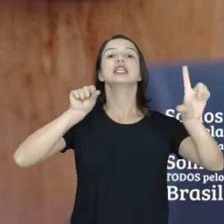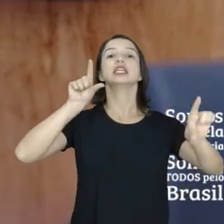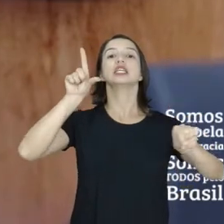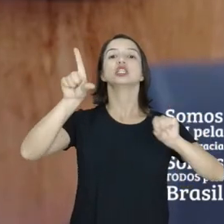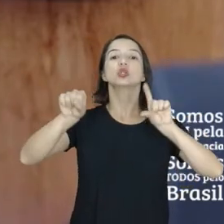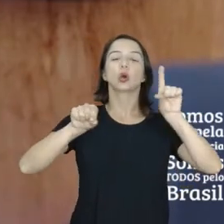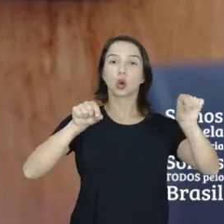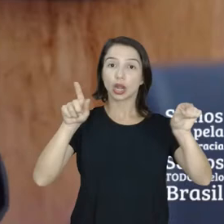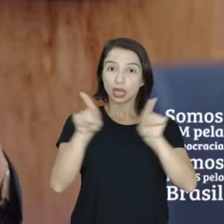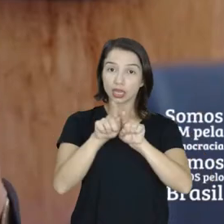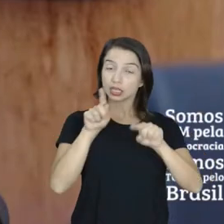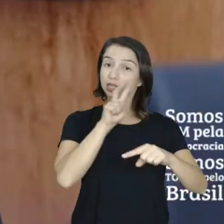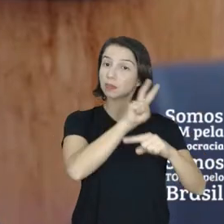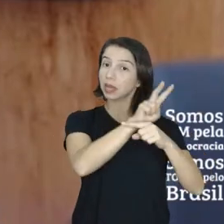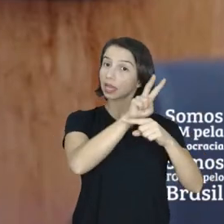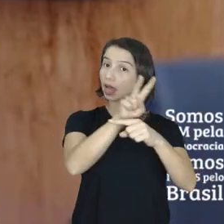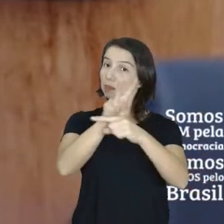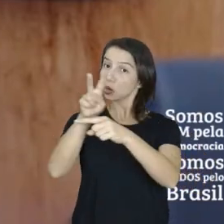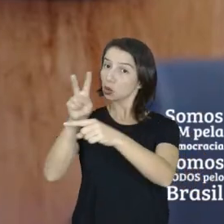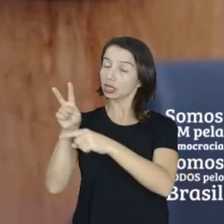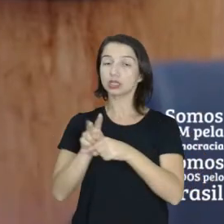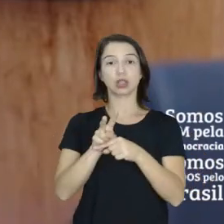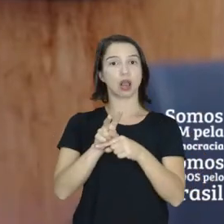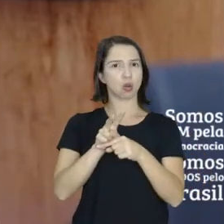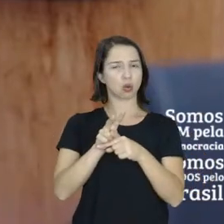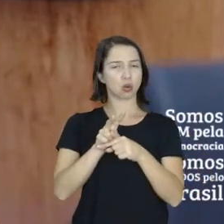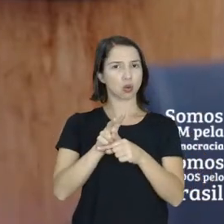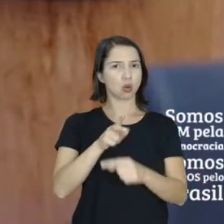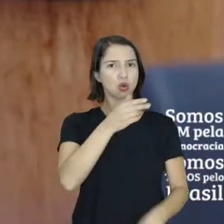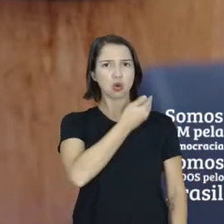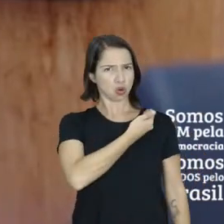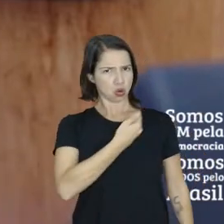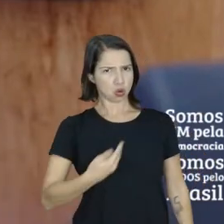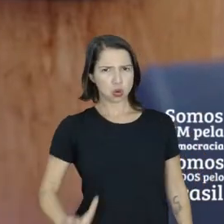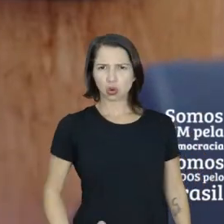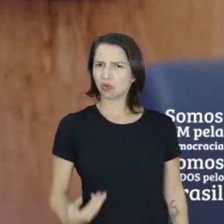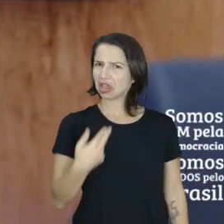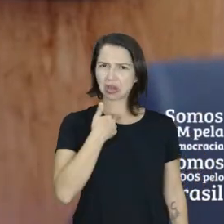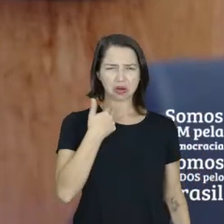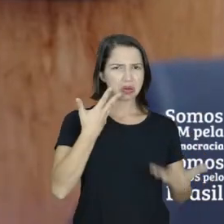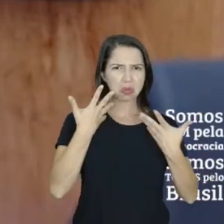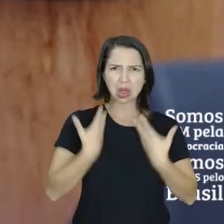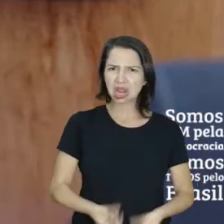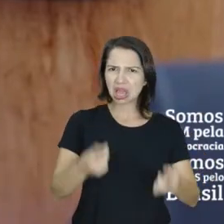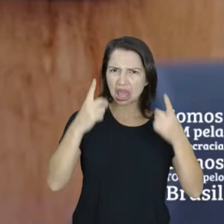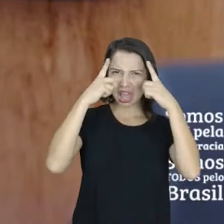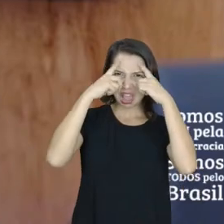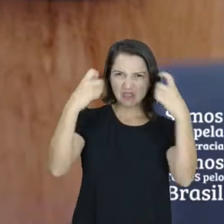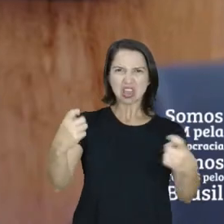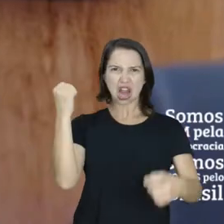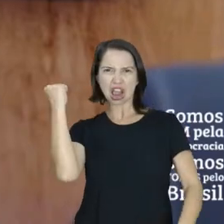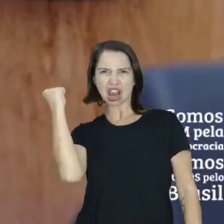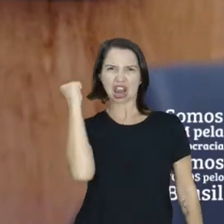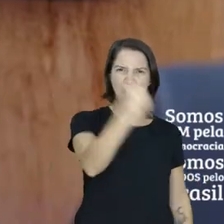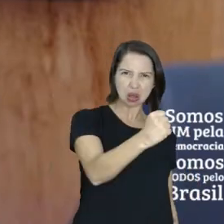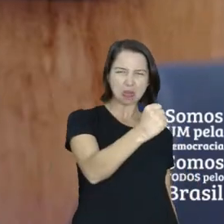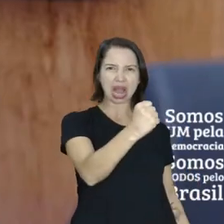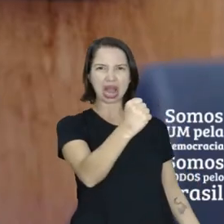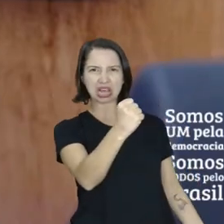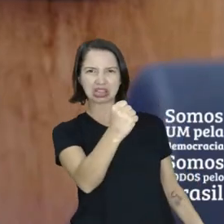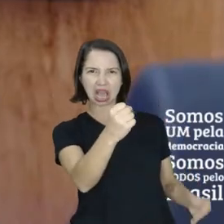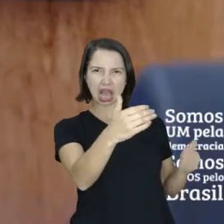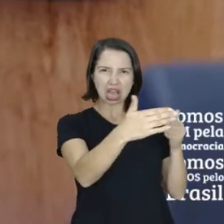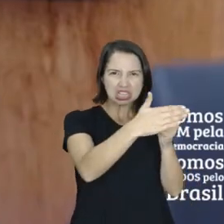Não é possível o governo tolerar violência de nenhum tipo. de nenhum tipo, violência,